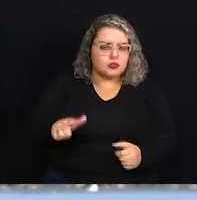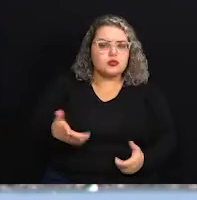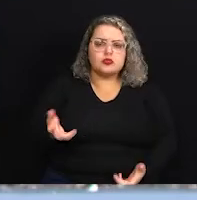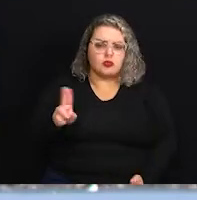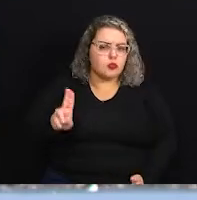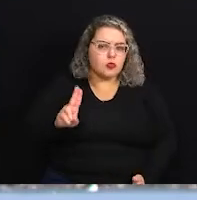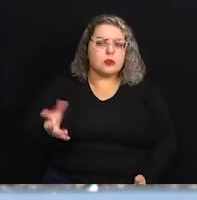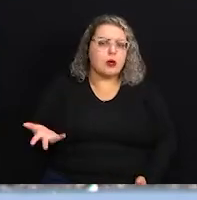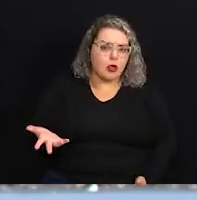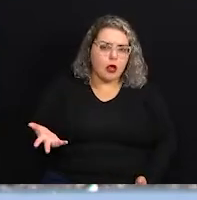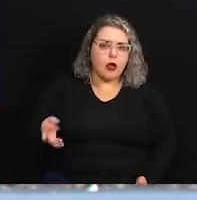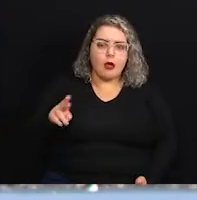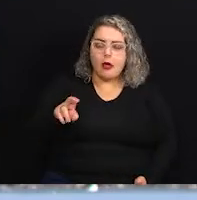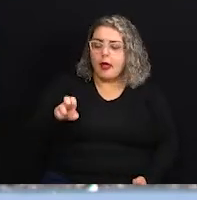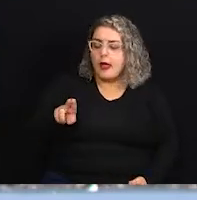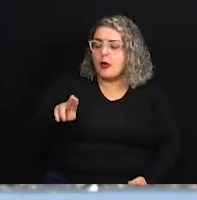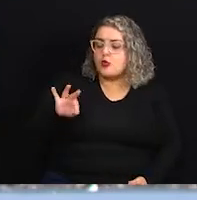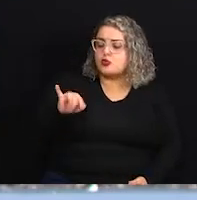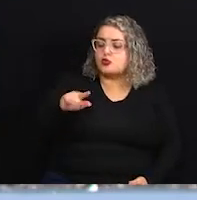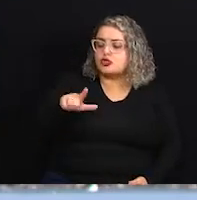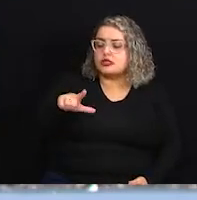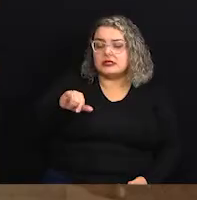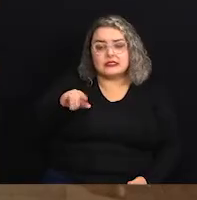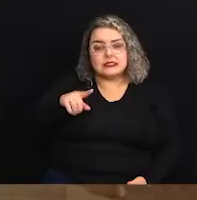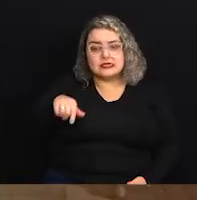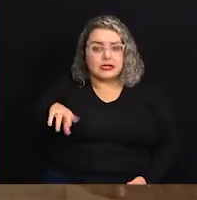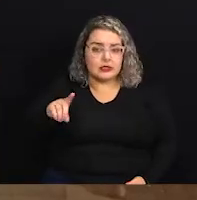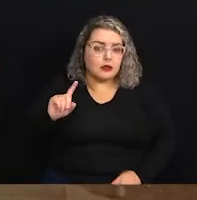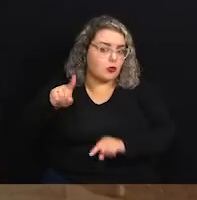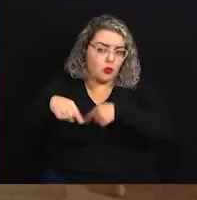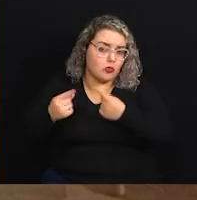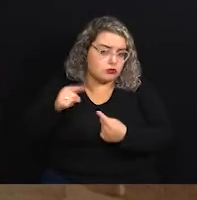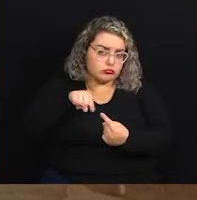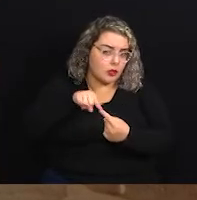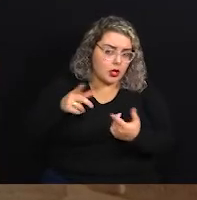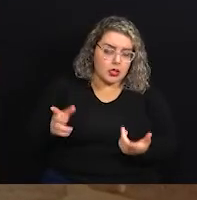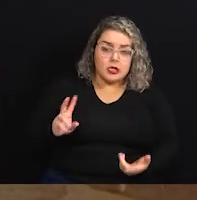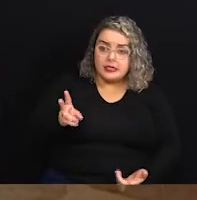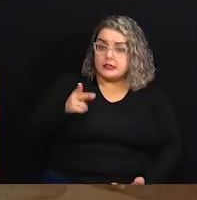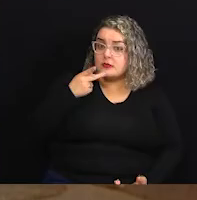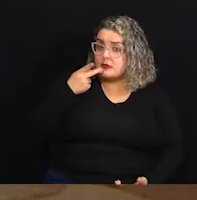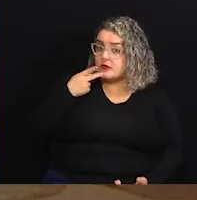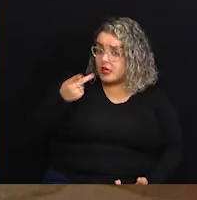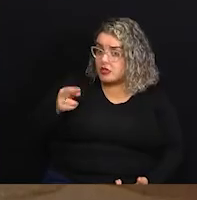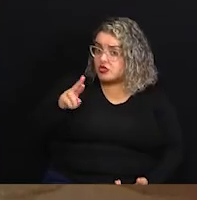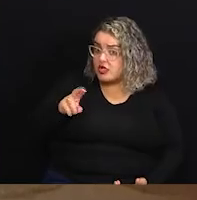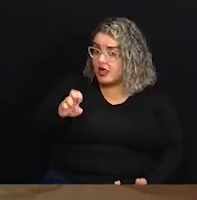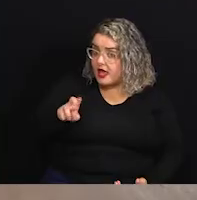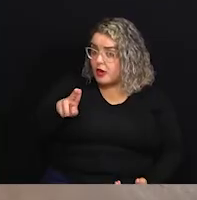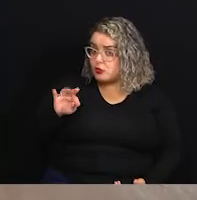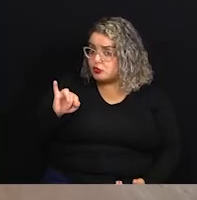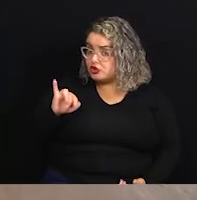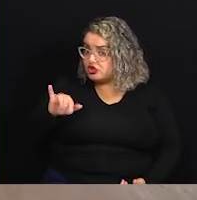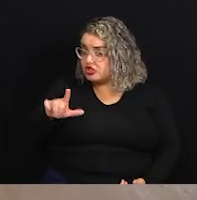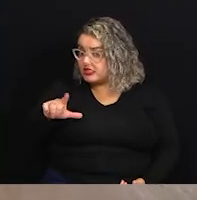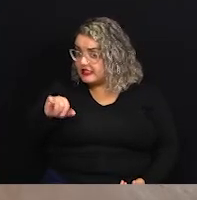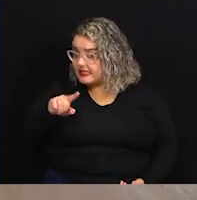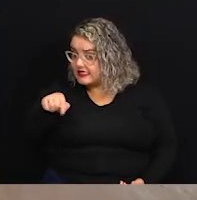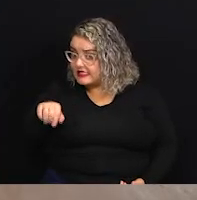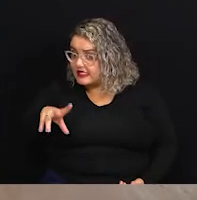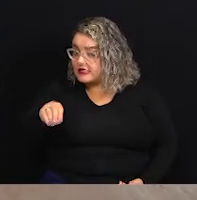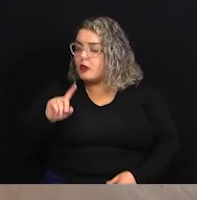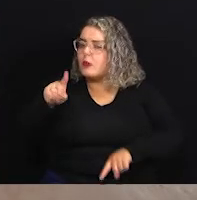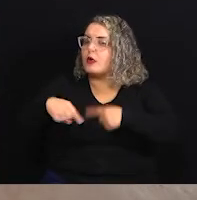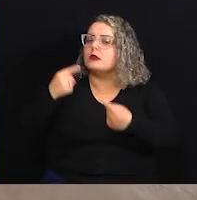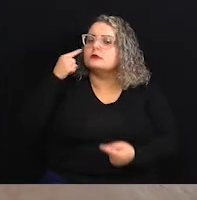reaproveitada, reutilizada para um outro fim. E toda vez que se fala em utilização para outro fim,